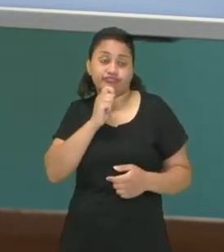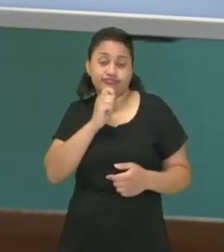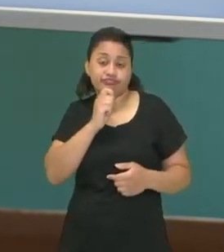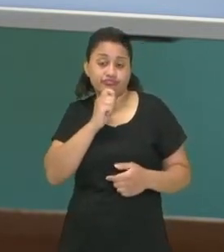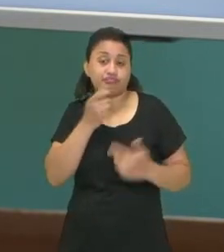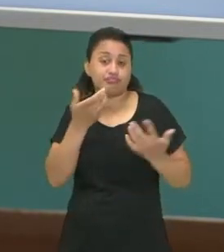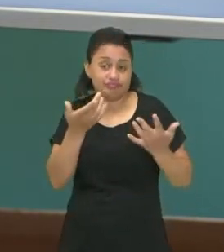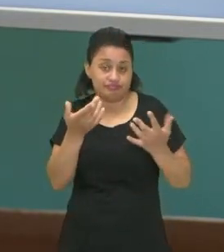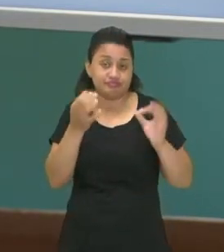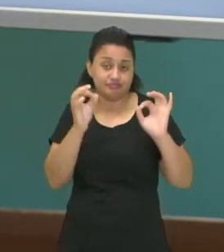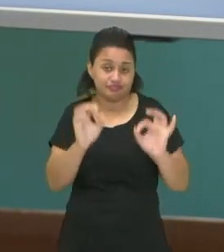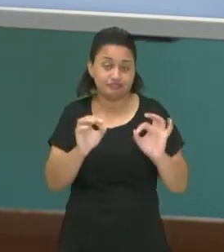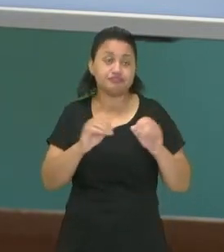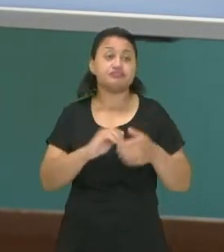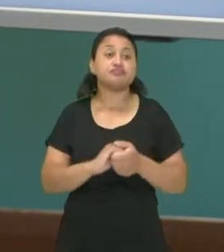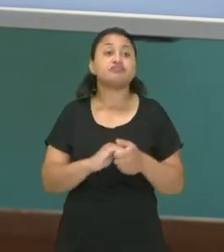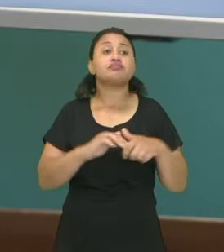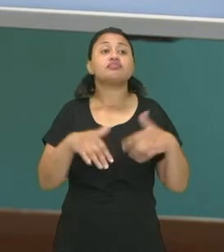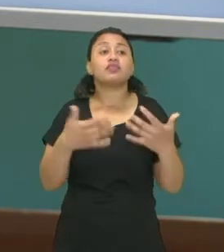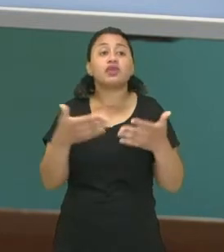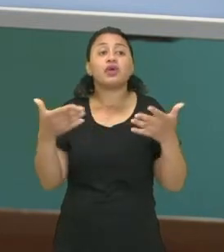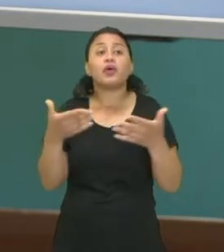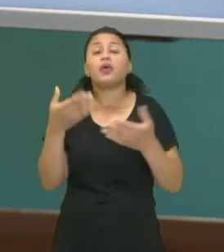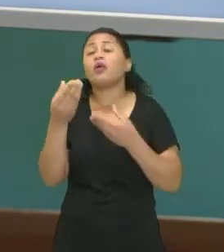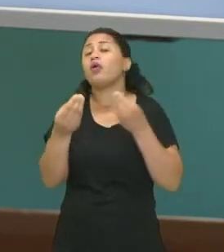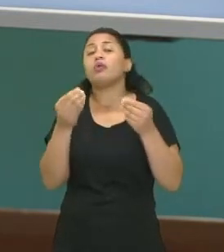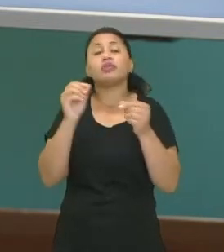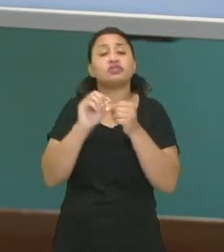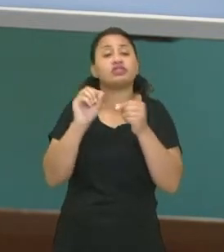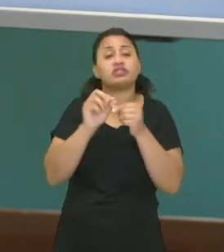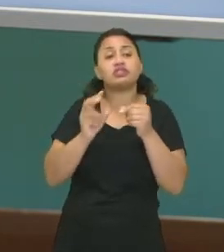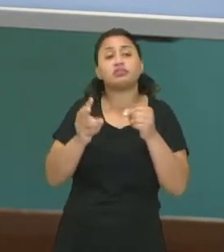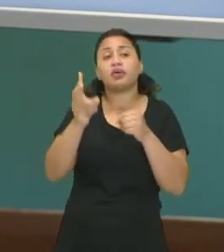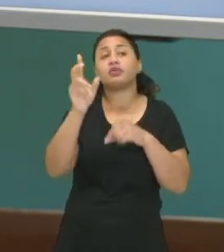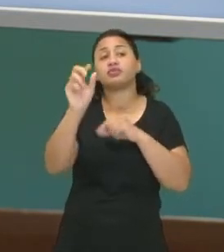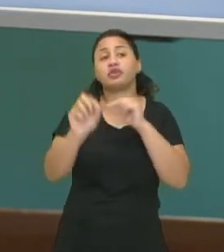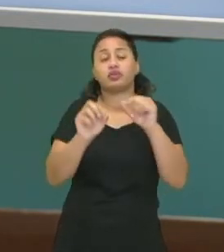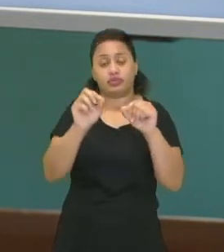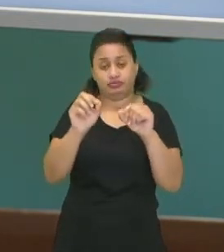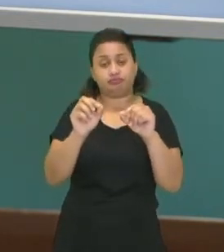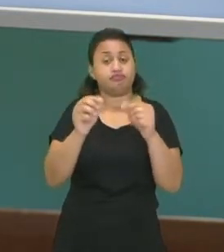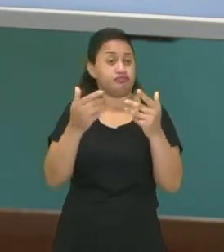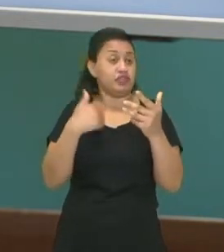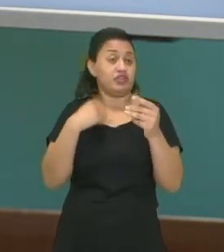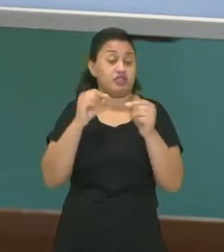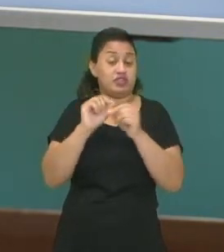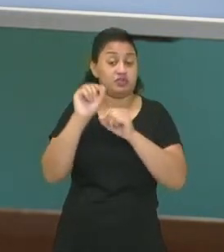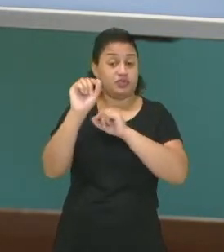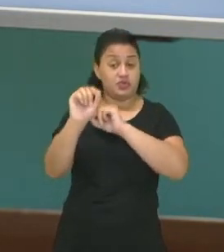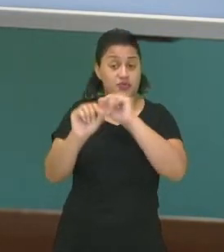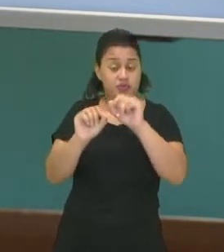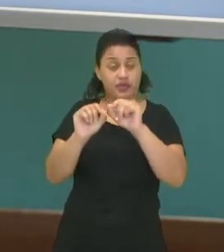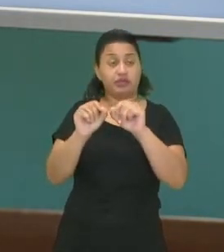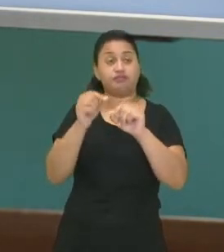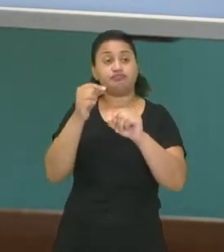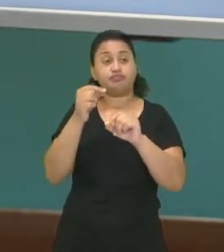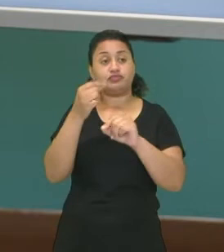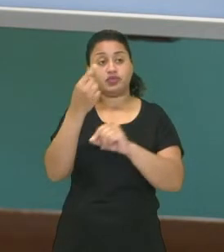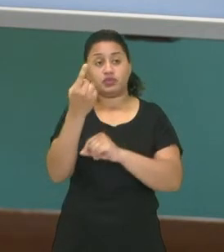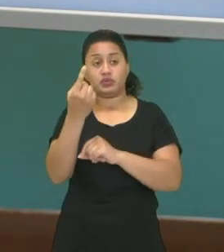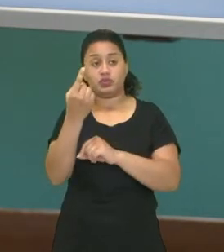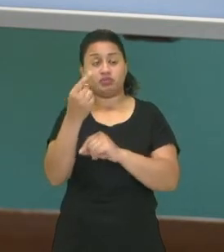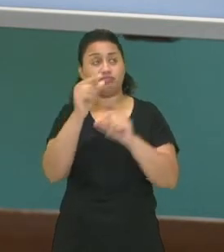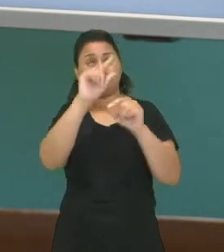unidades ali sobrando, tá? E agora, como que a gente continua esse cálculo, né? O que que a gente tem que fazer? A gente não tem